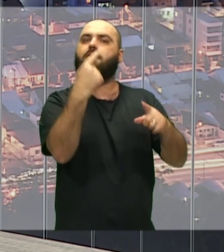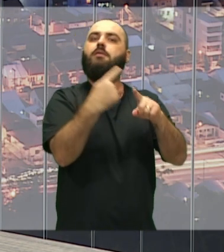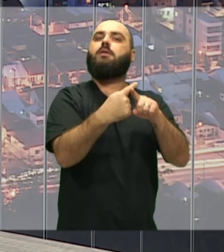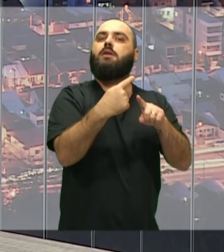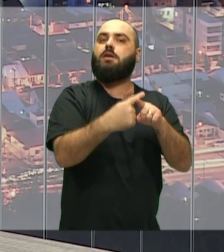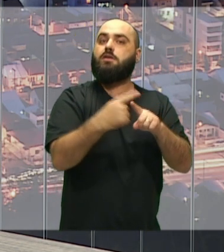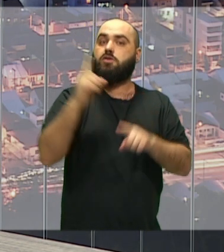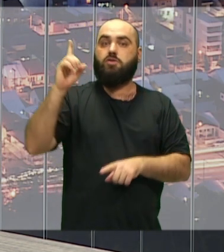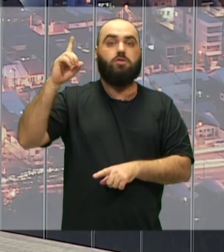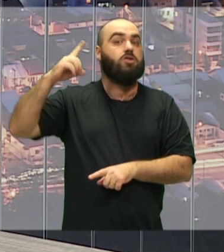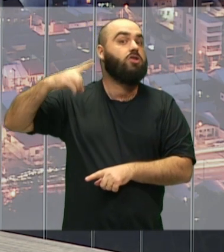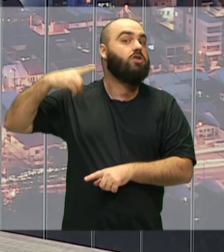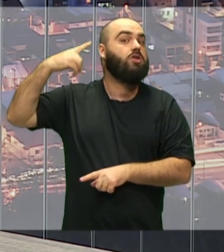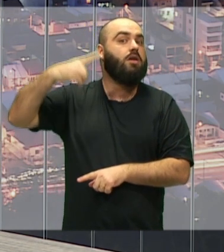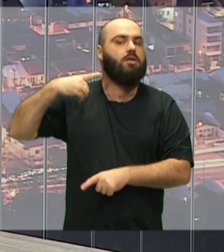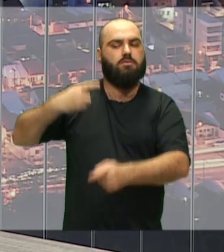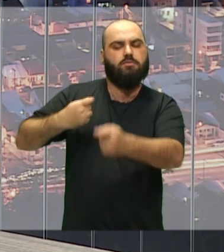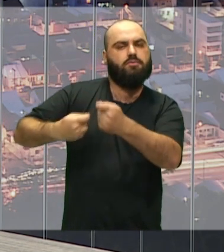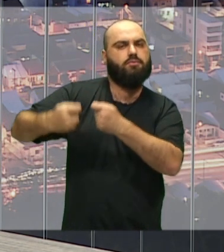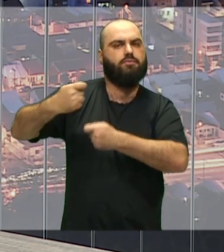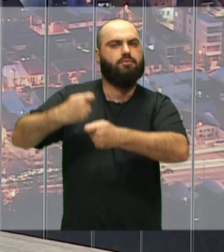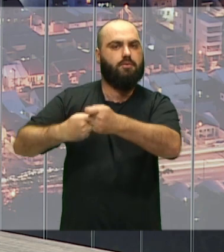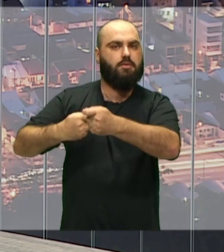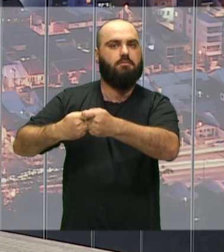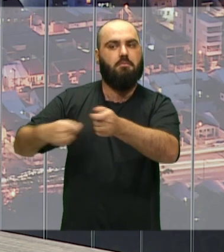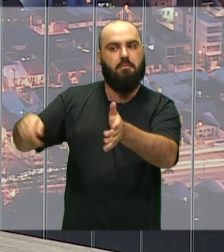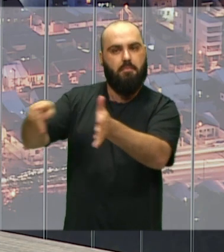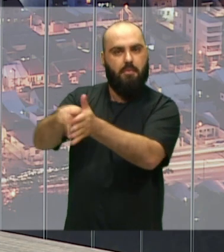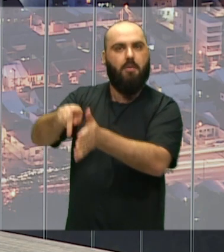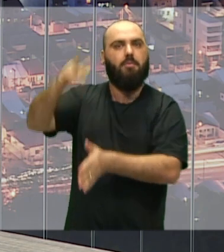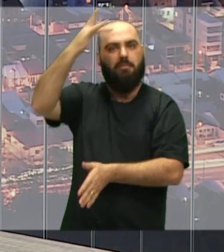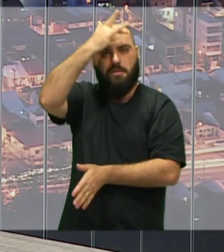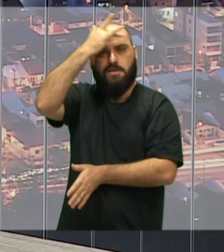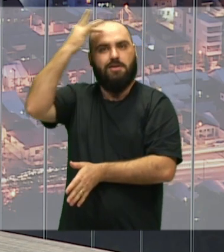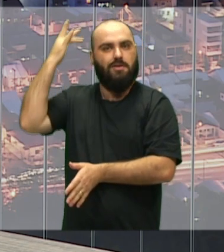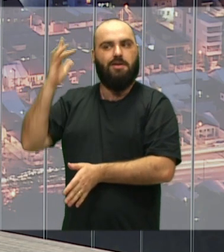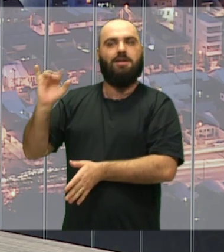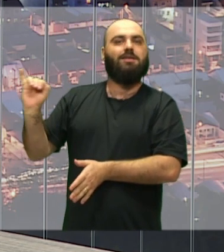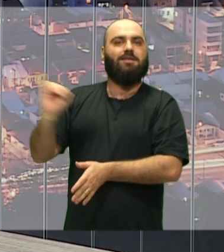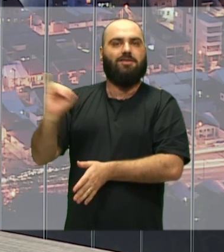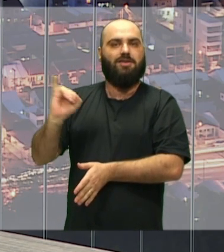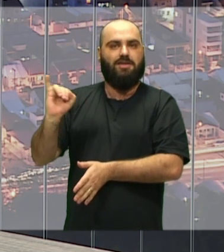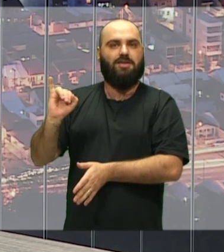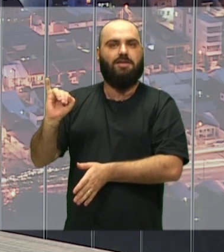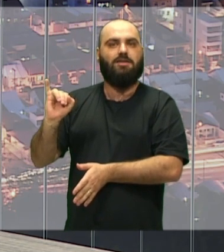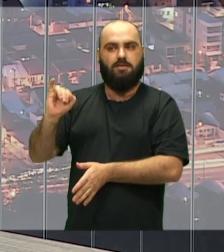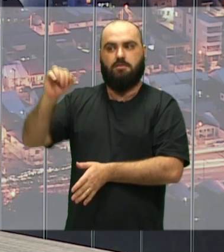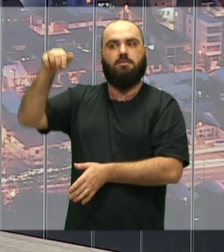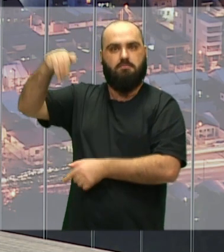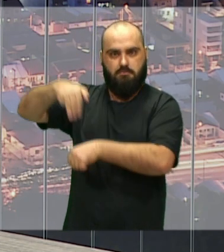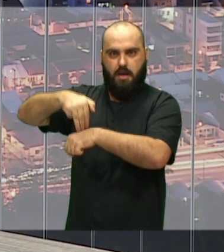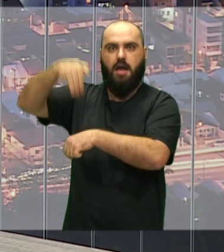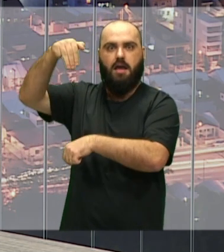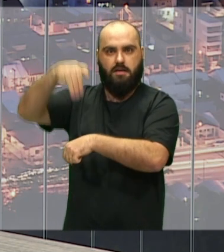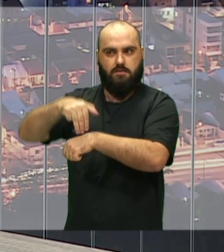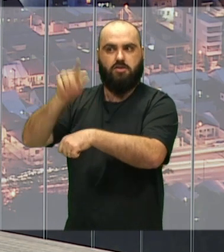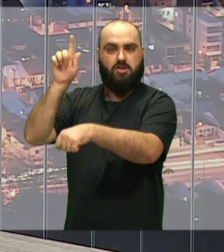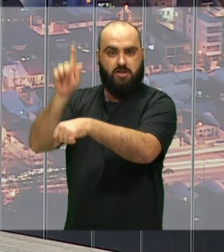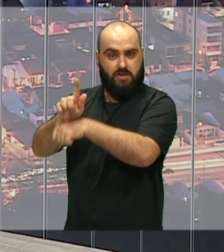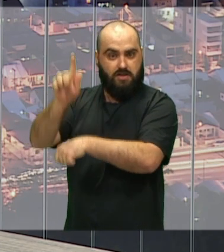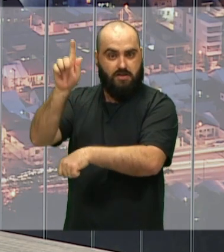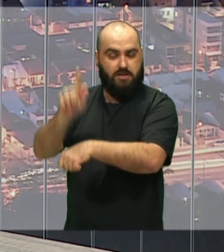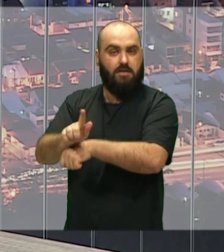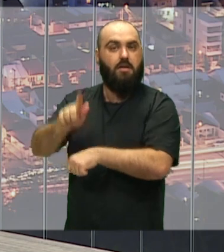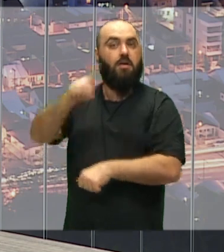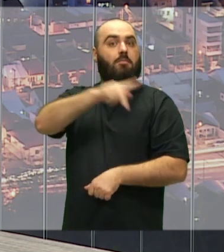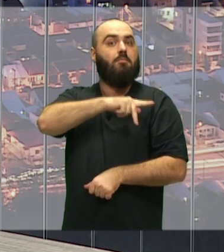Direito Administrativo, do itajaiense, doutorando em Ciências Jurídicas, mestre em Gestão de